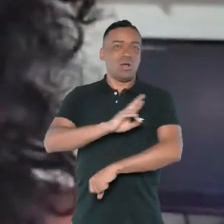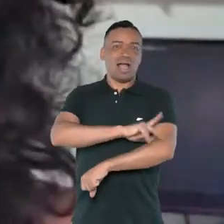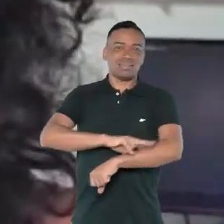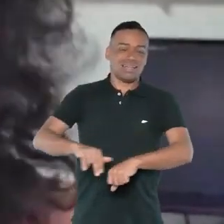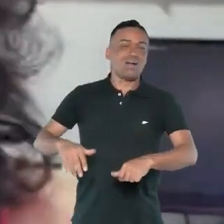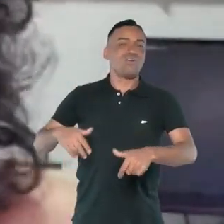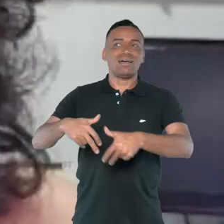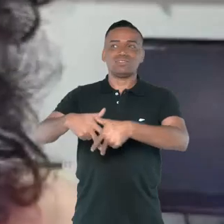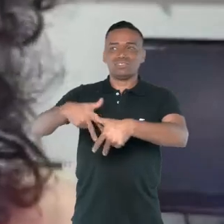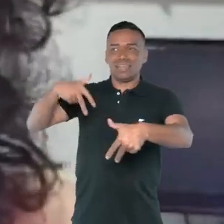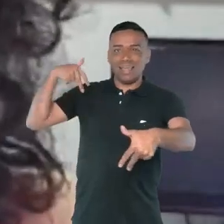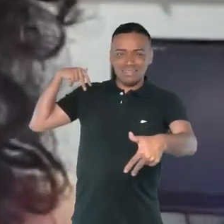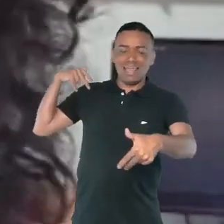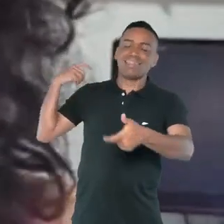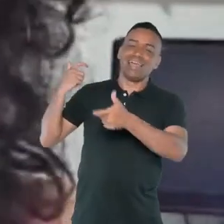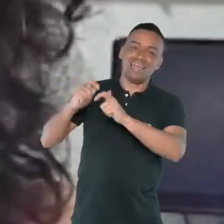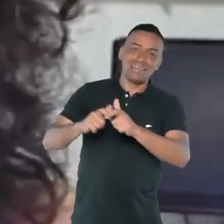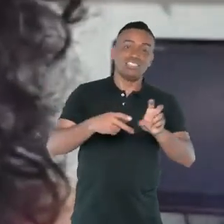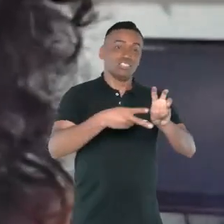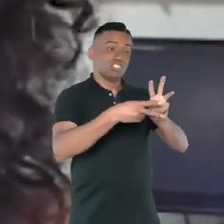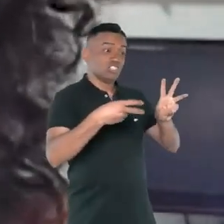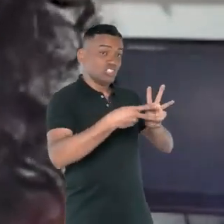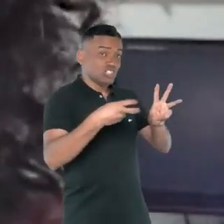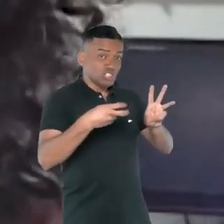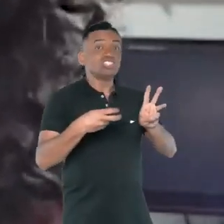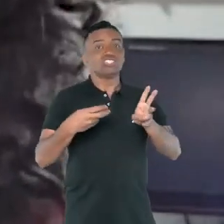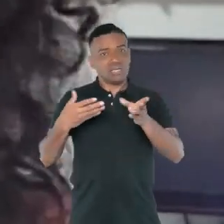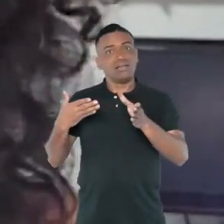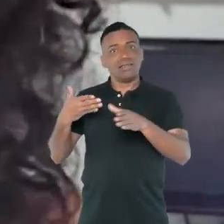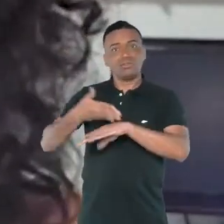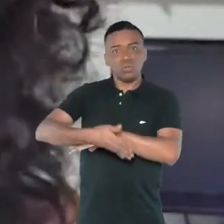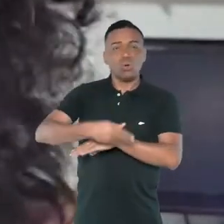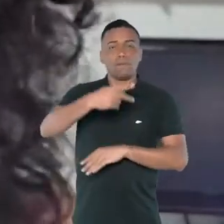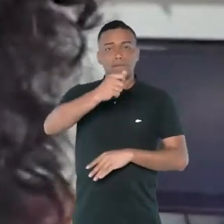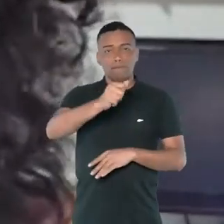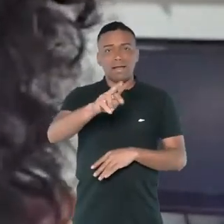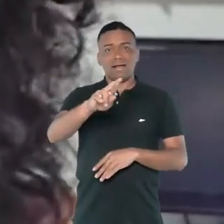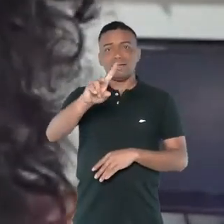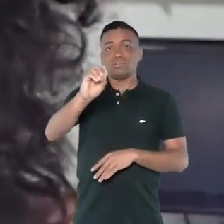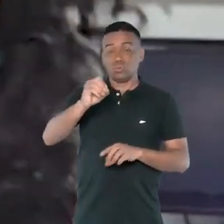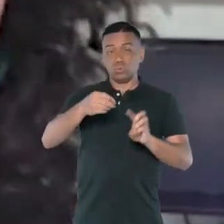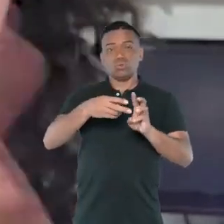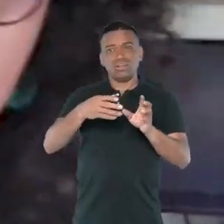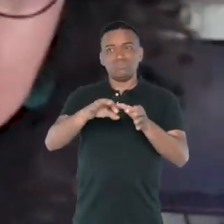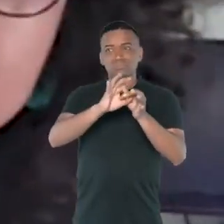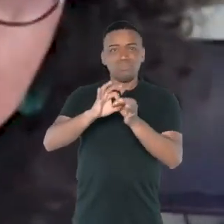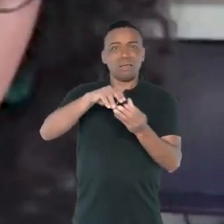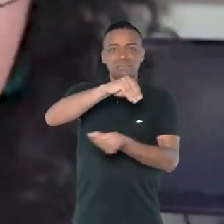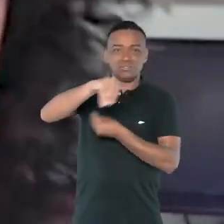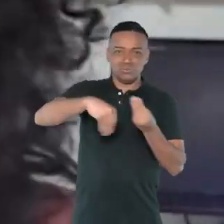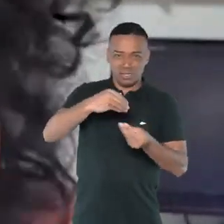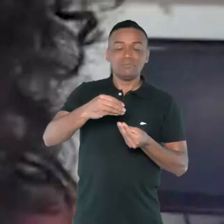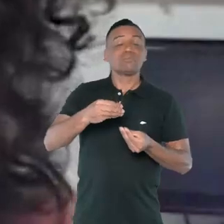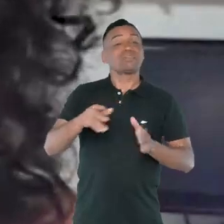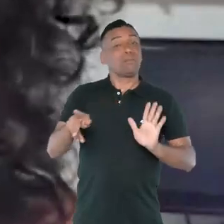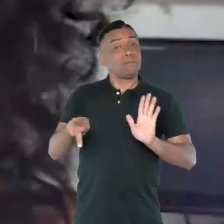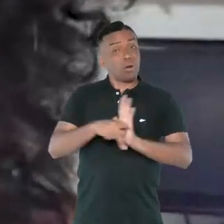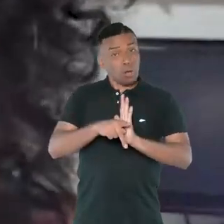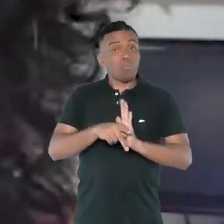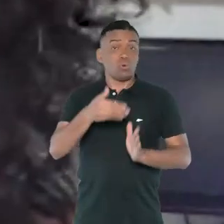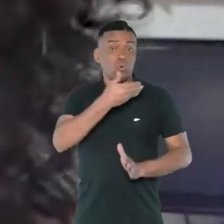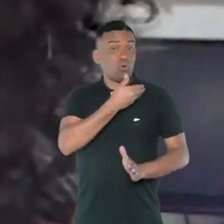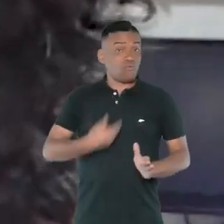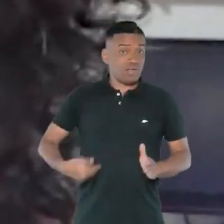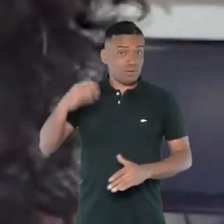não sabia disso. Isso a gente tem um problema racial também, porque nós temos vários descendentes de indígenas que marcam pardo e acabam entrando nesse grupo de negros, então a gente tem uma